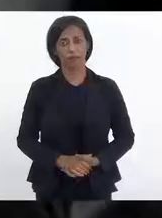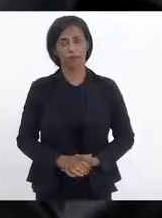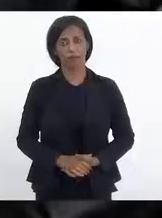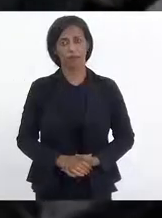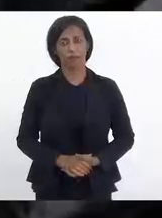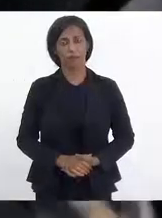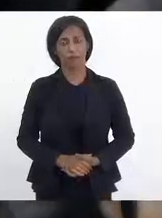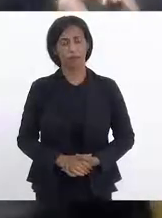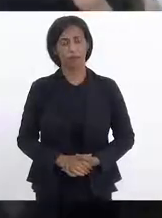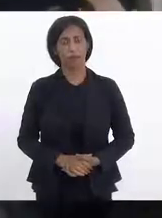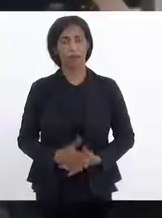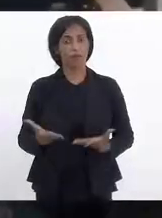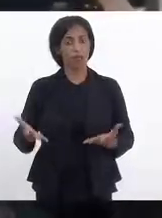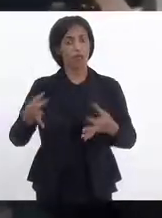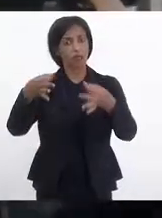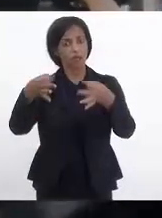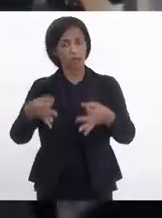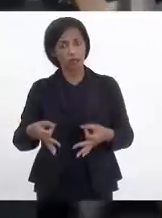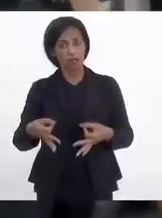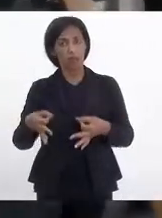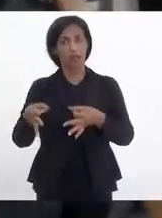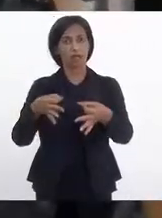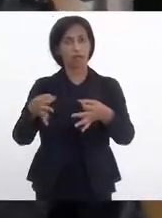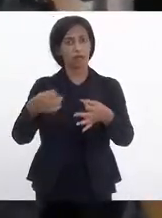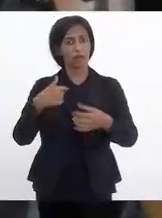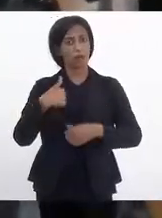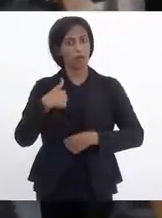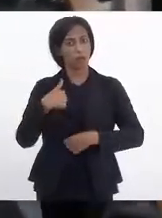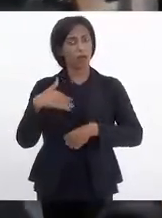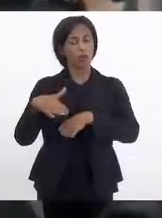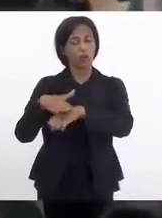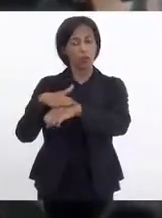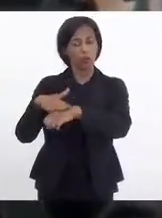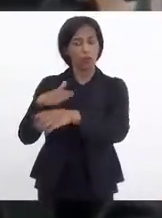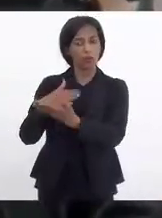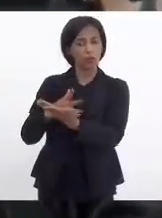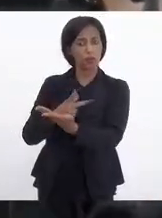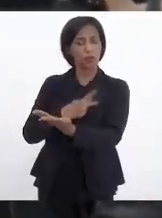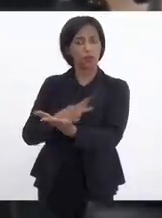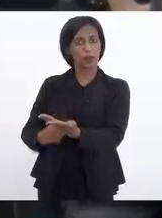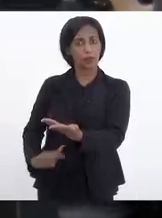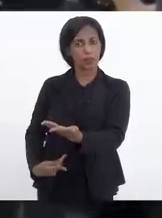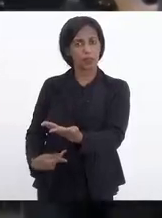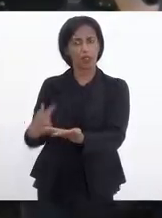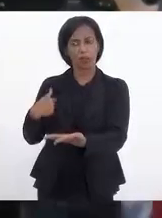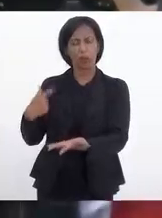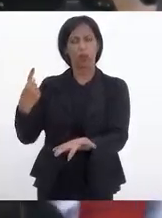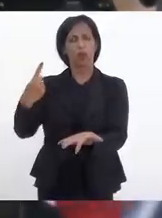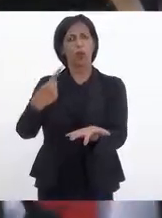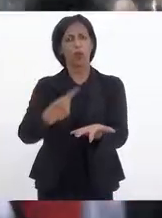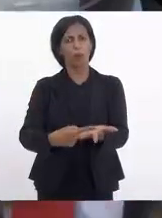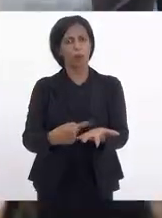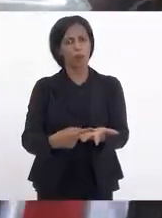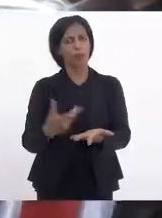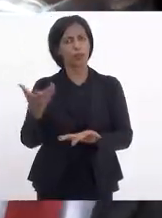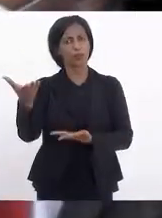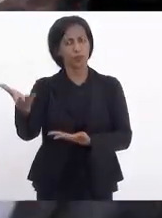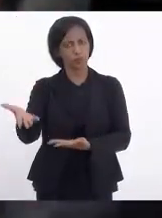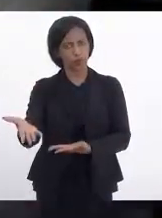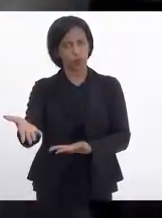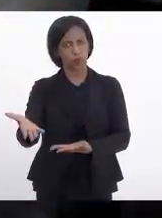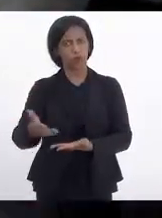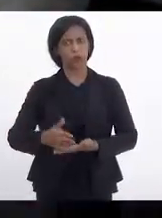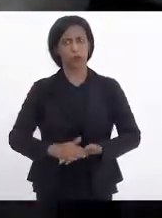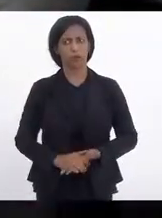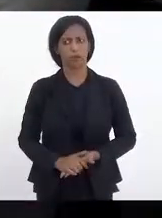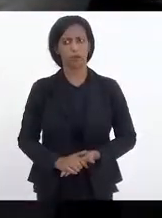Bom dia de certa forma eu conversei com o presidente e me comprometi com ele